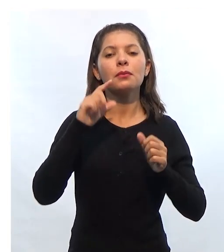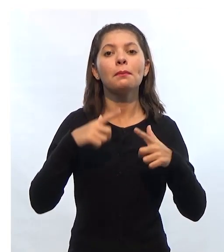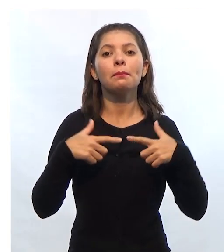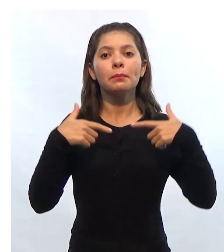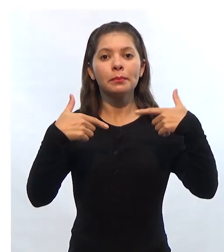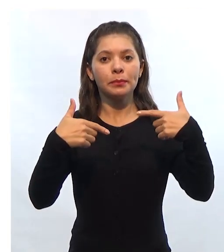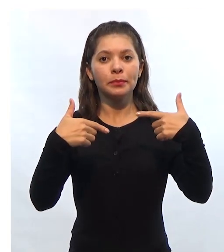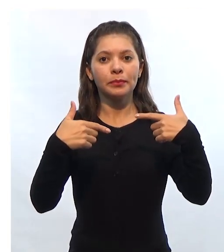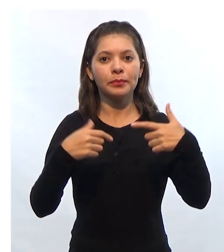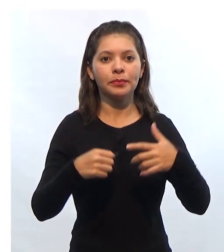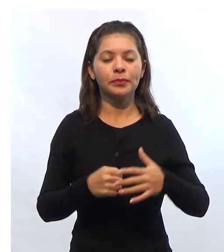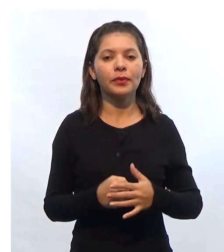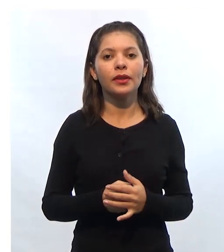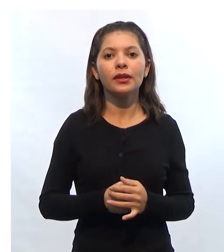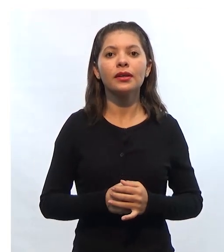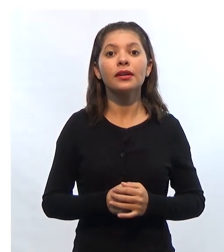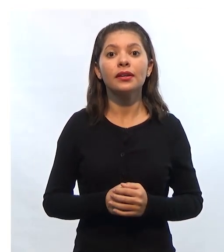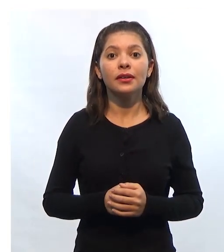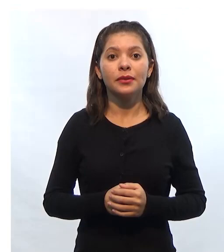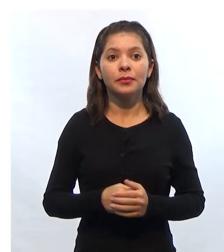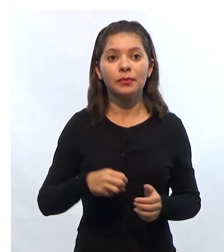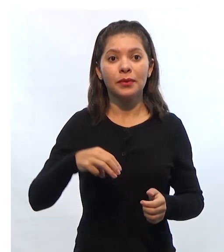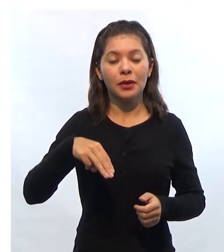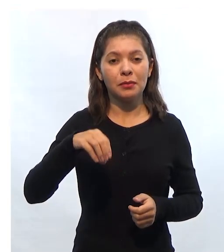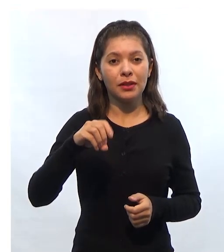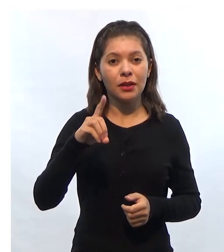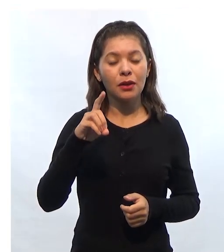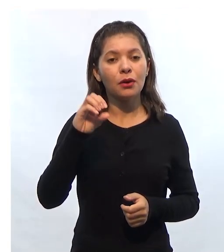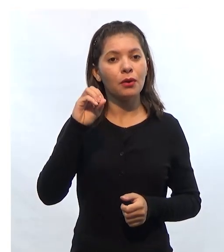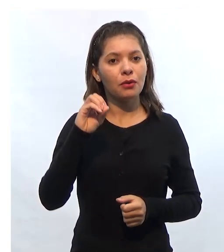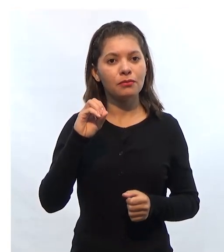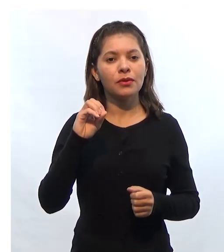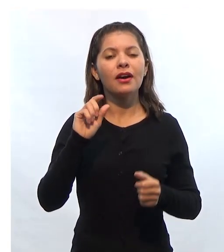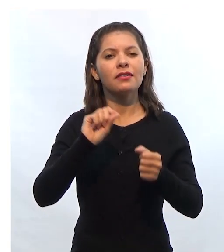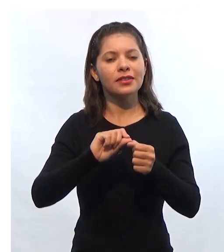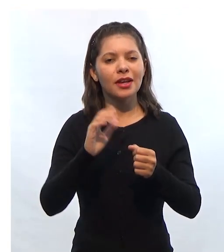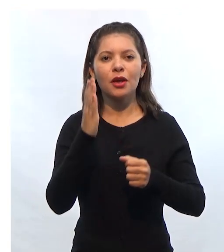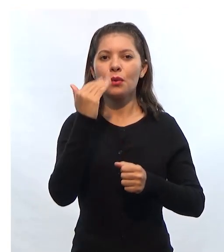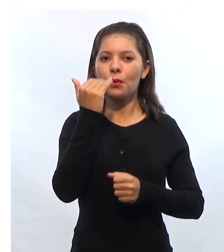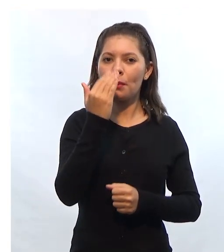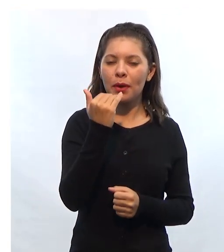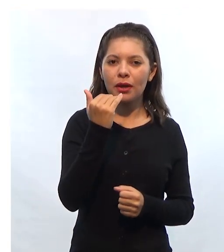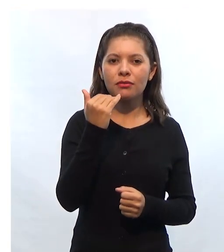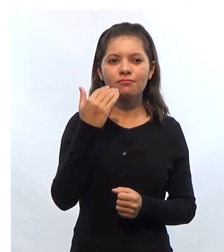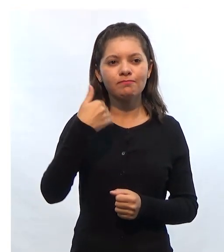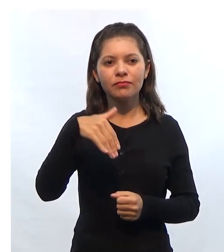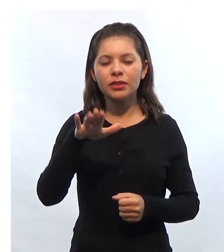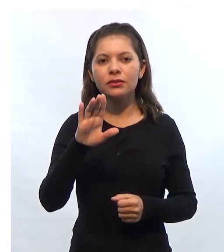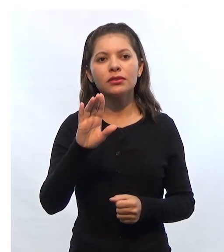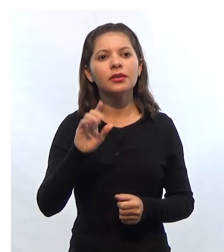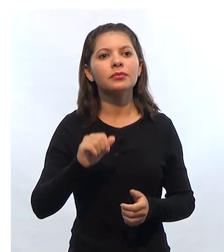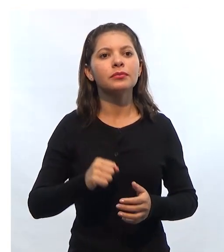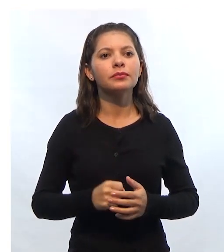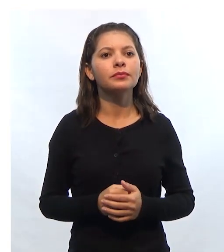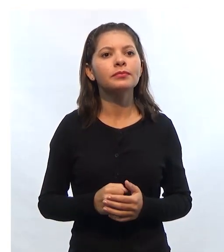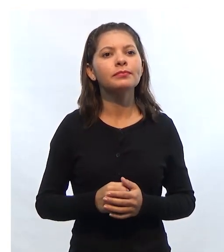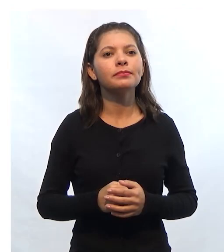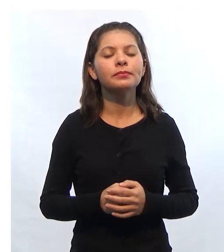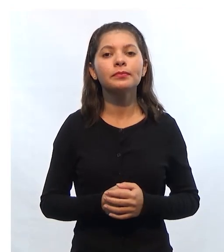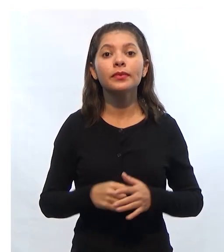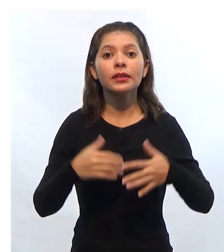ação, né? É como o nosso NDO, fazendo, comendo, isso é o sufixo